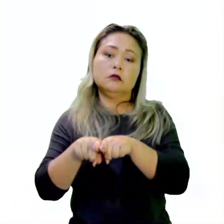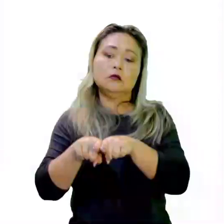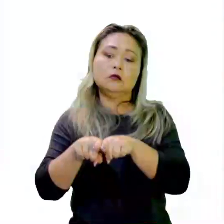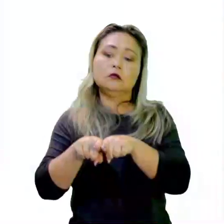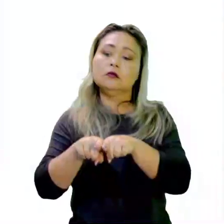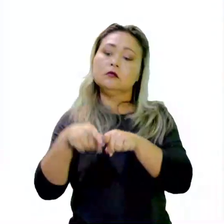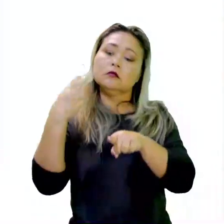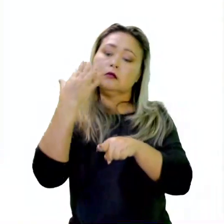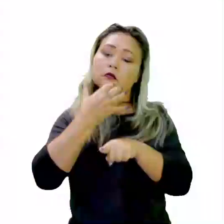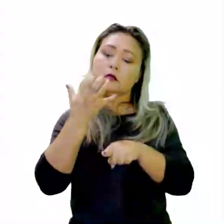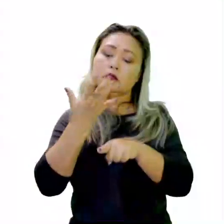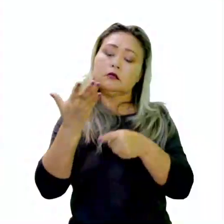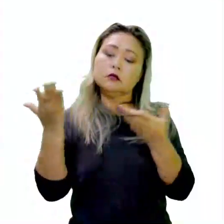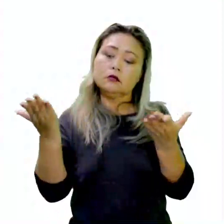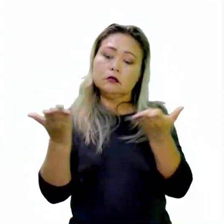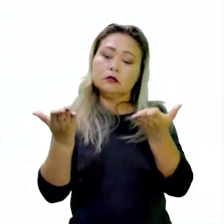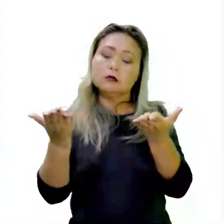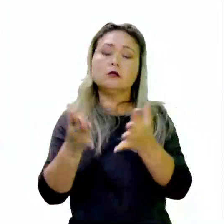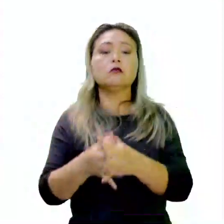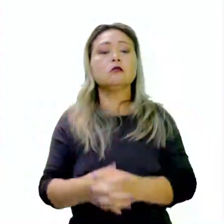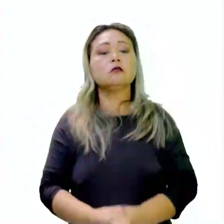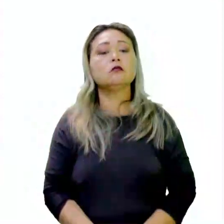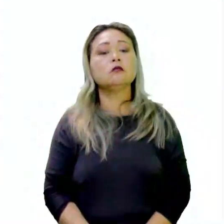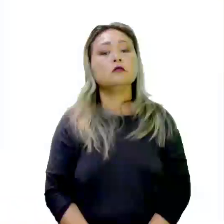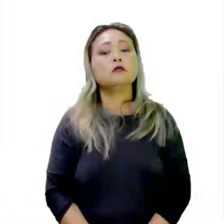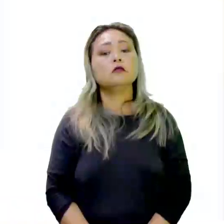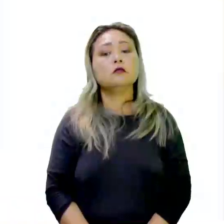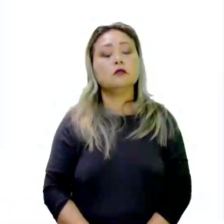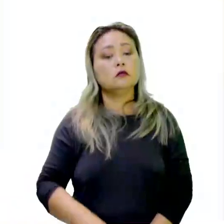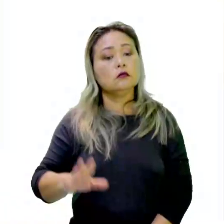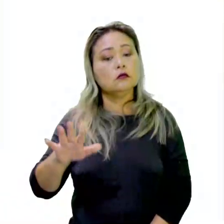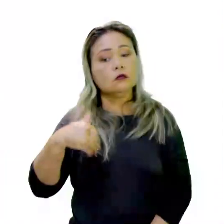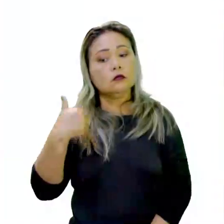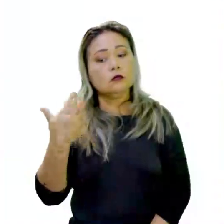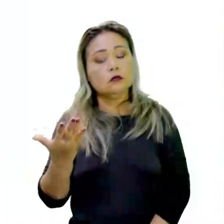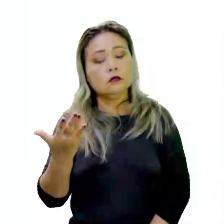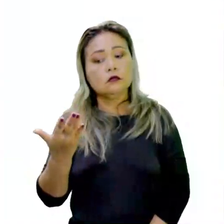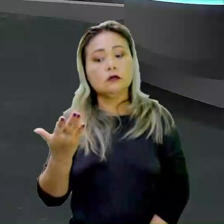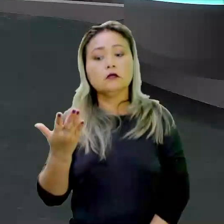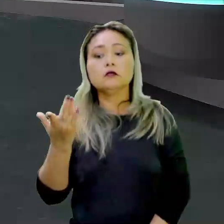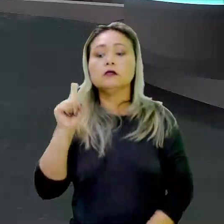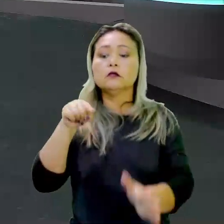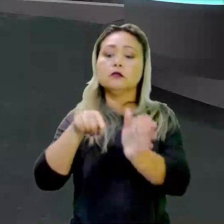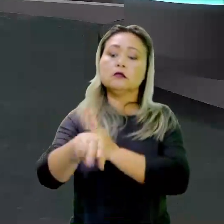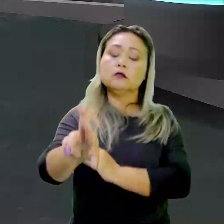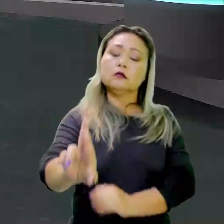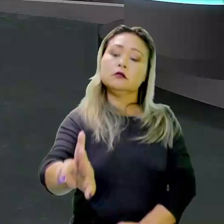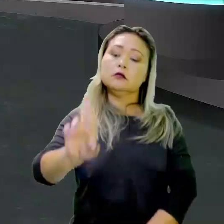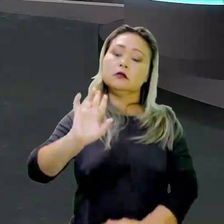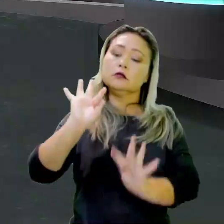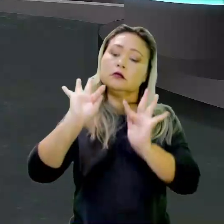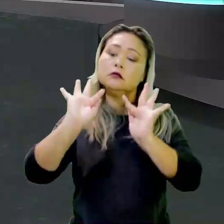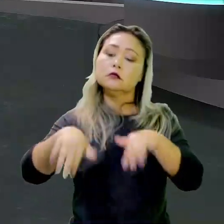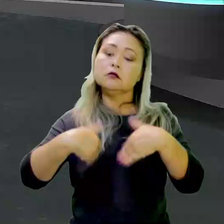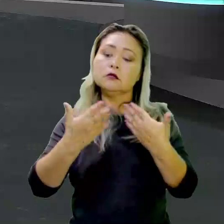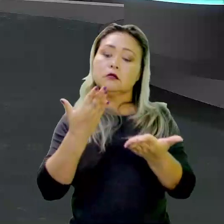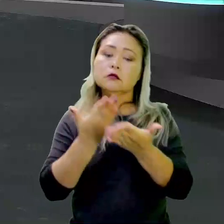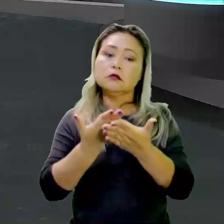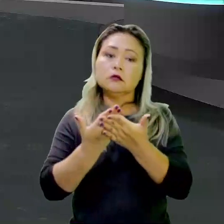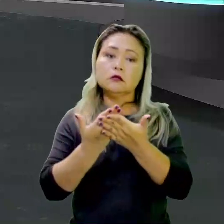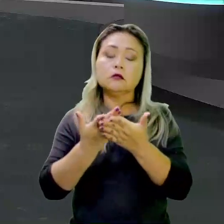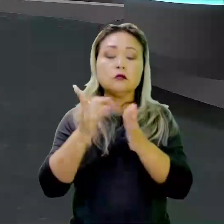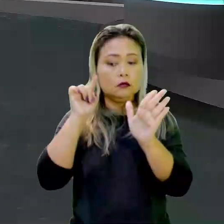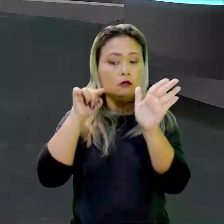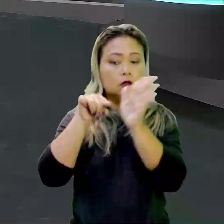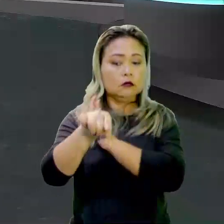na canção atual, né? Então, queridos, chegamos aí na nossa enquete, finalizando a nossa aula. Lembra que